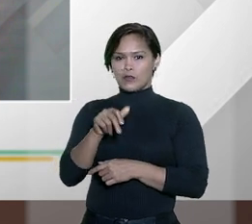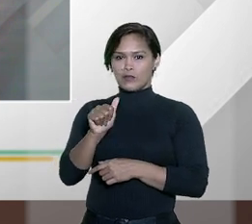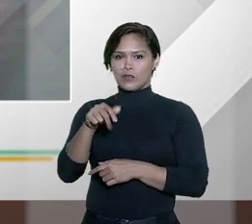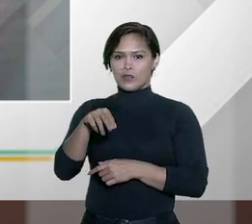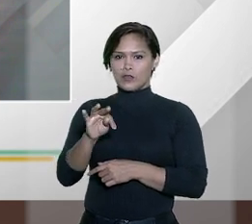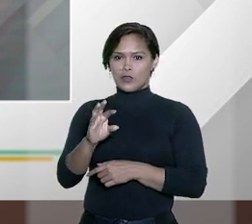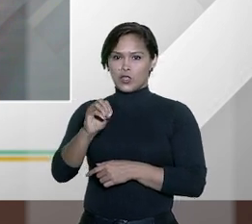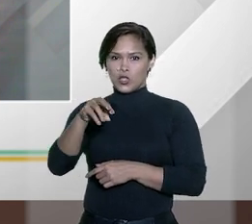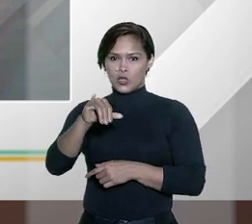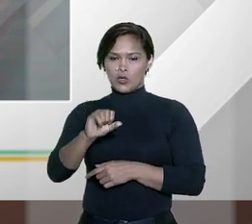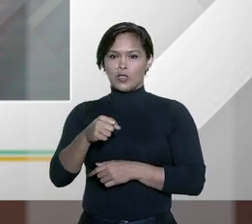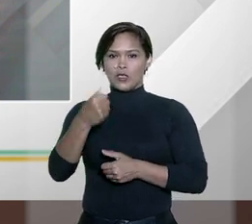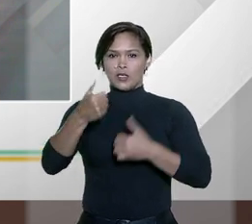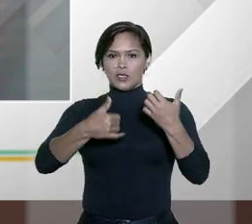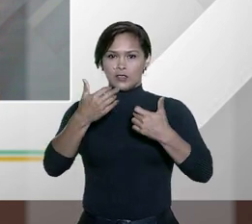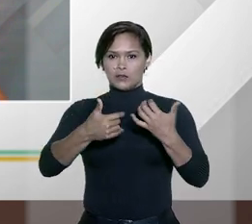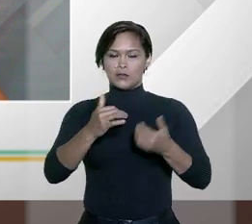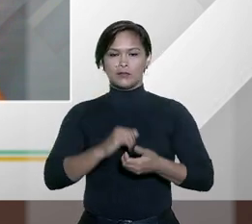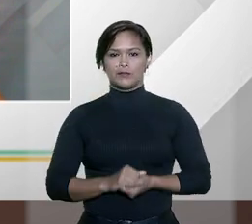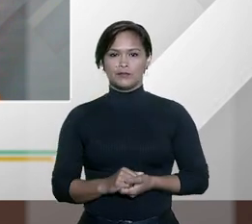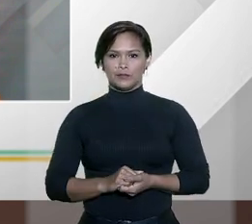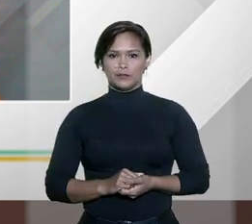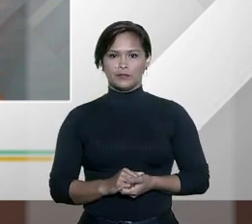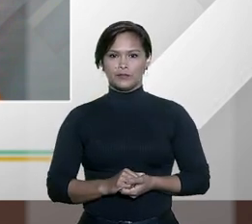professor Antônio, explica isso para a gente.